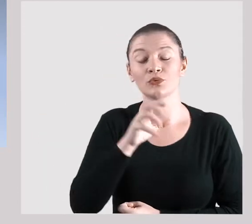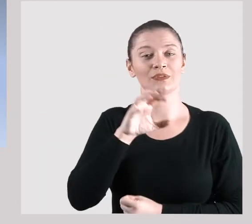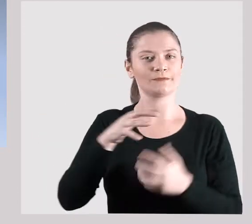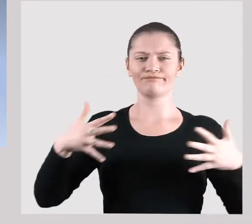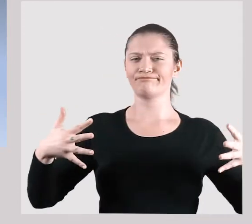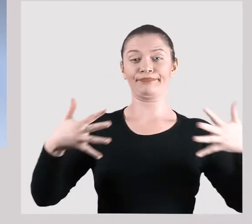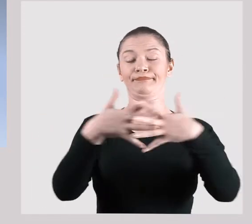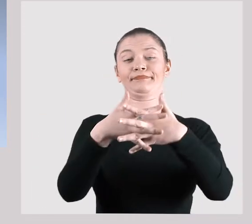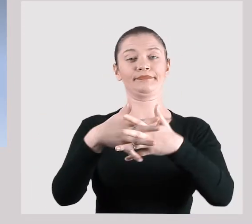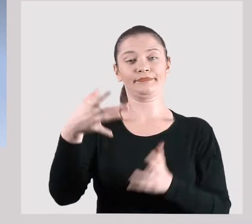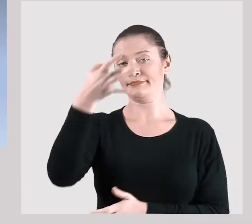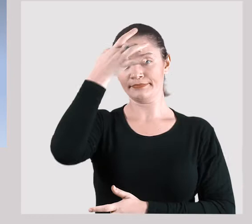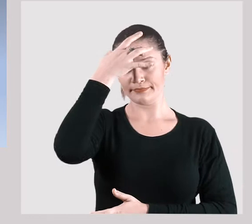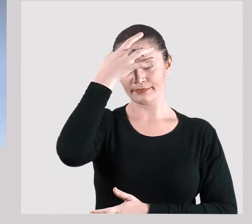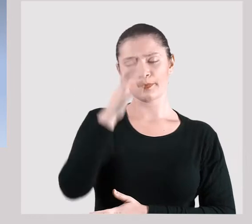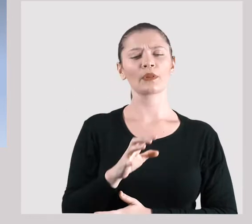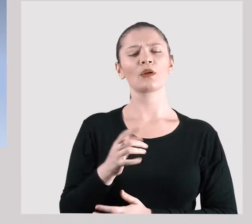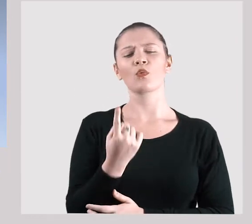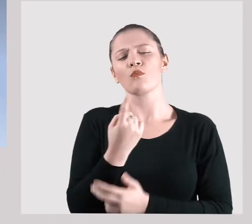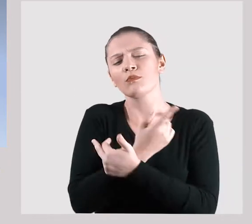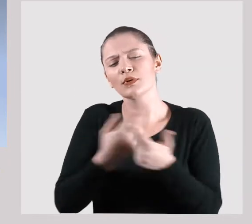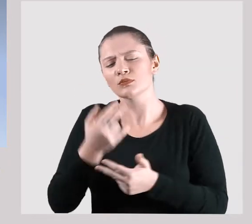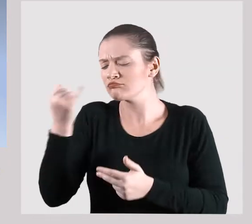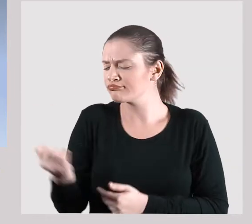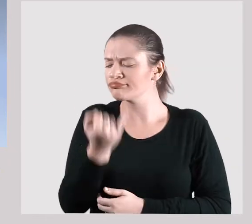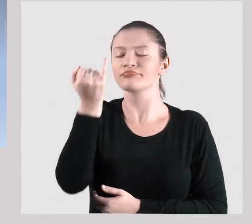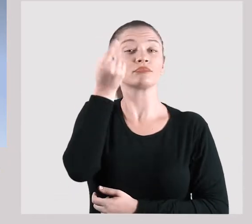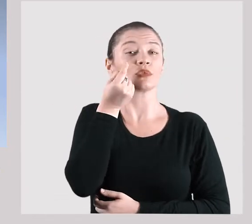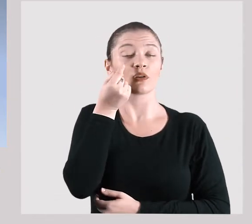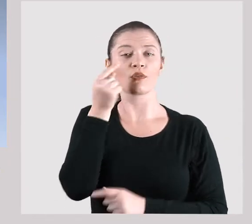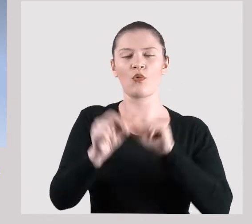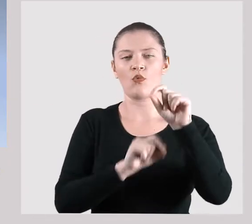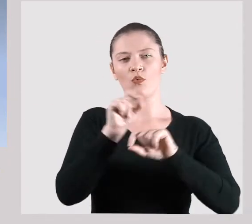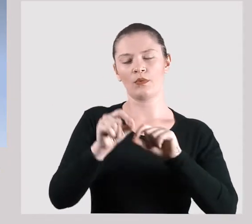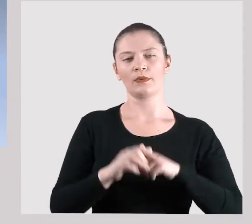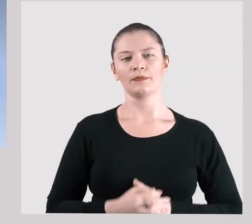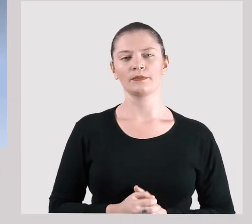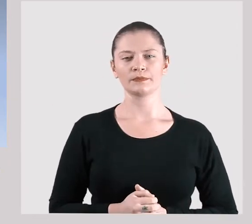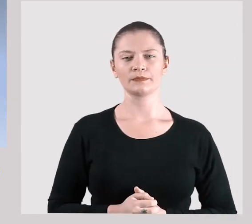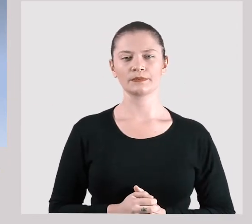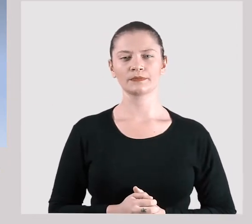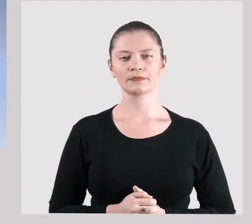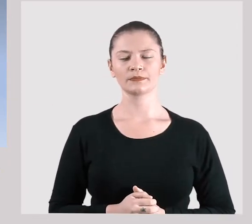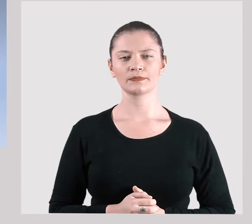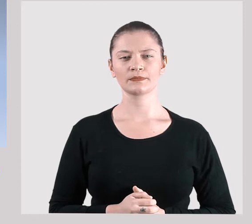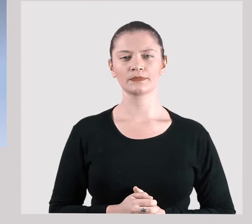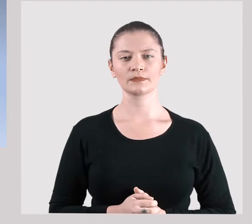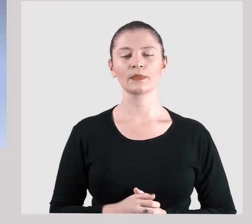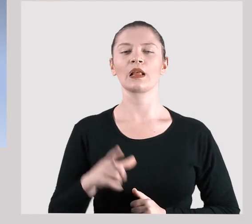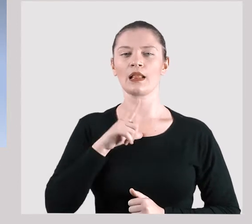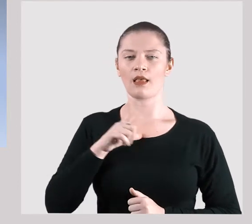mente. E uma coisa que é importante a gente ver, integrando todas as questões, muitos estímulos